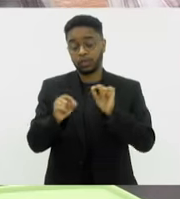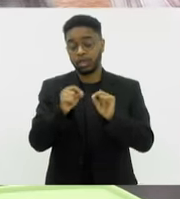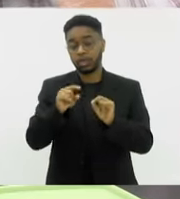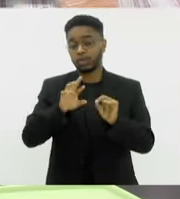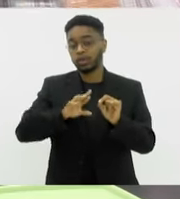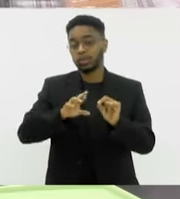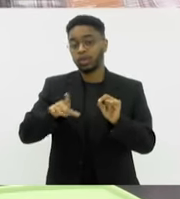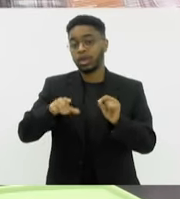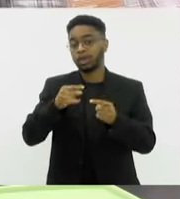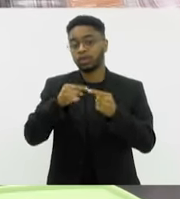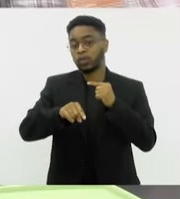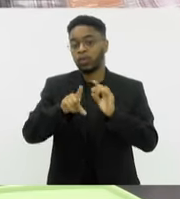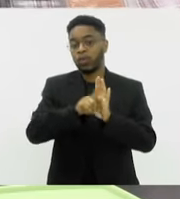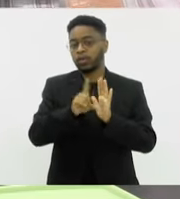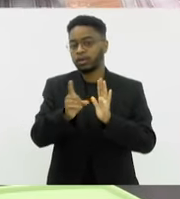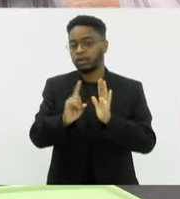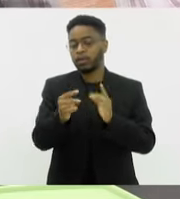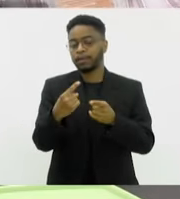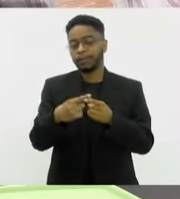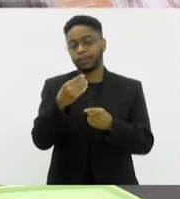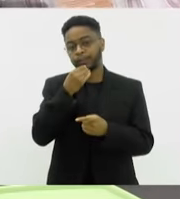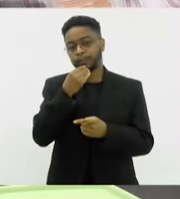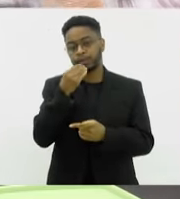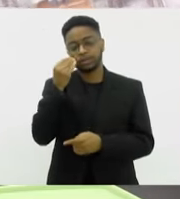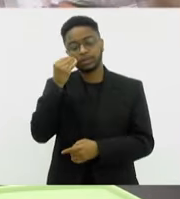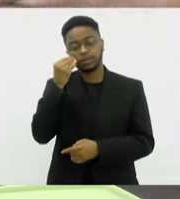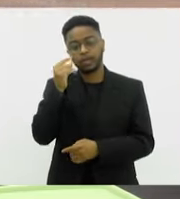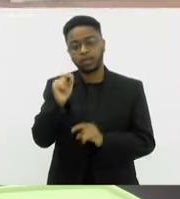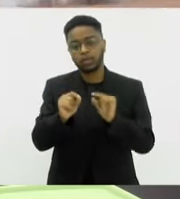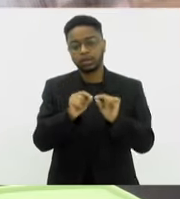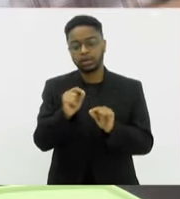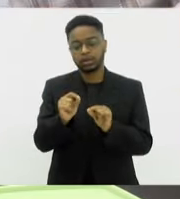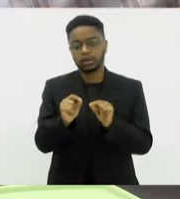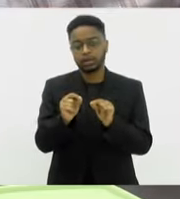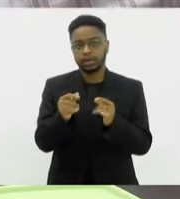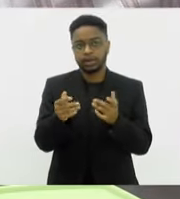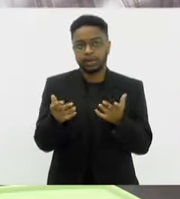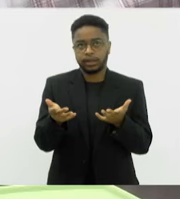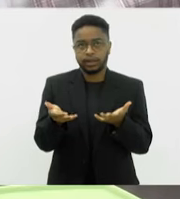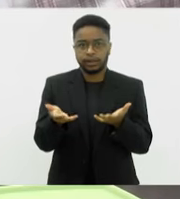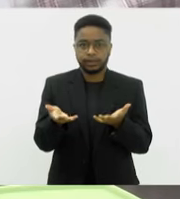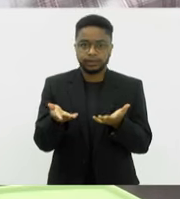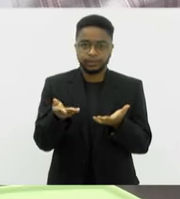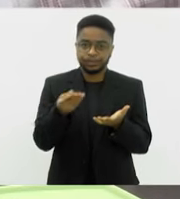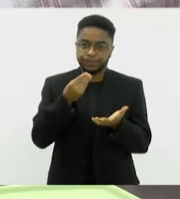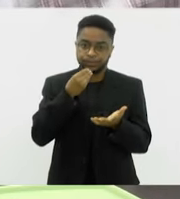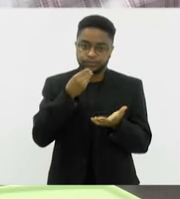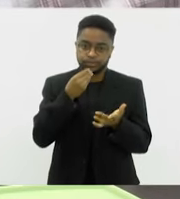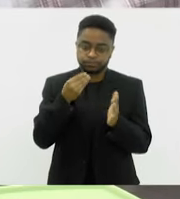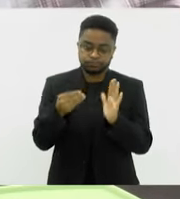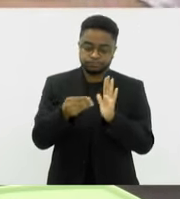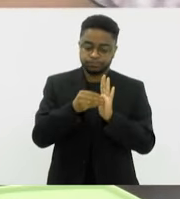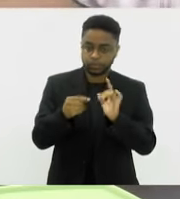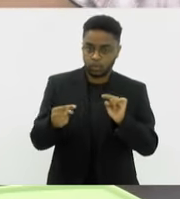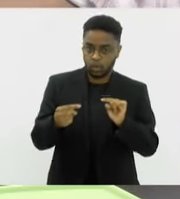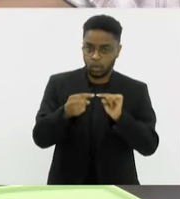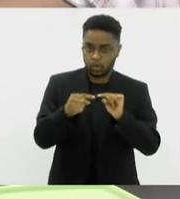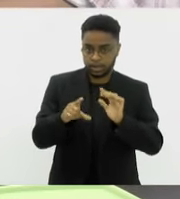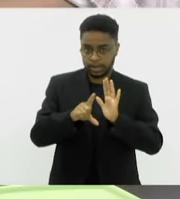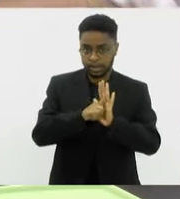ilegal. Tá. Né? A gente podia fazer o seguinte, a gente podia, pela legalidade, porque, na